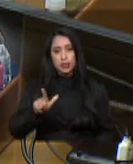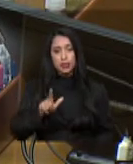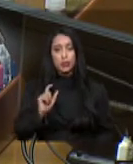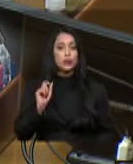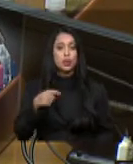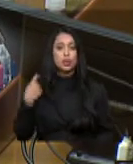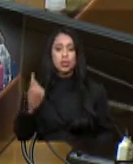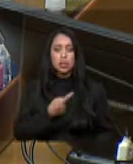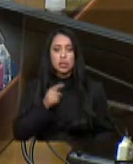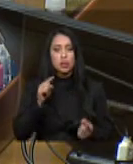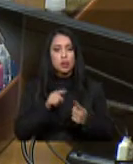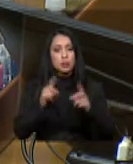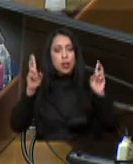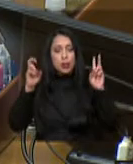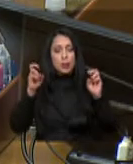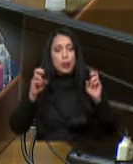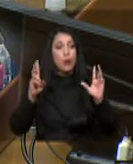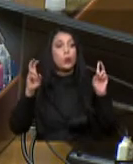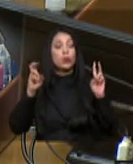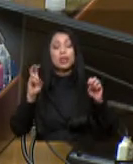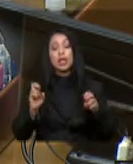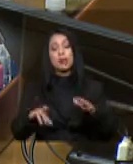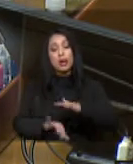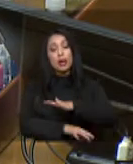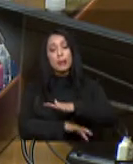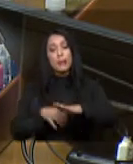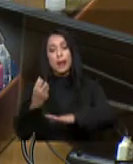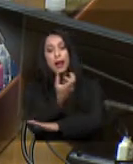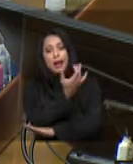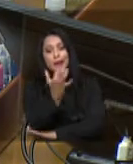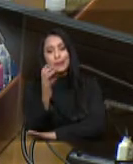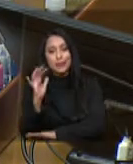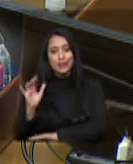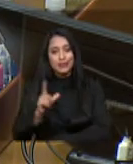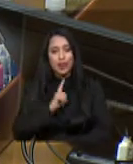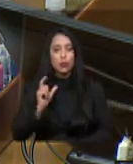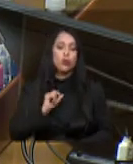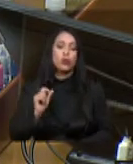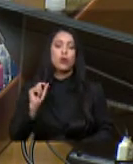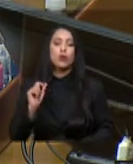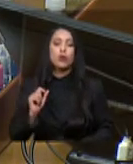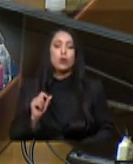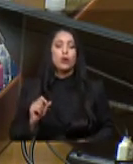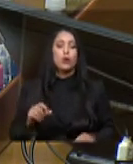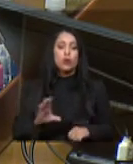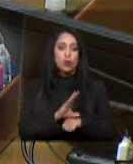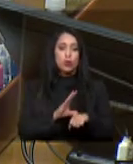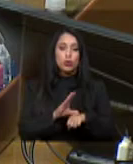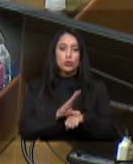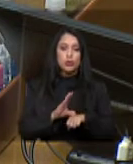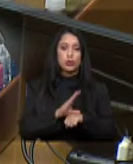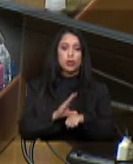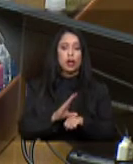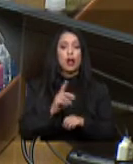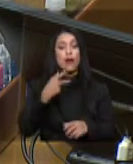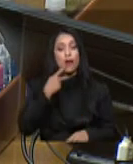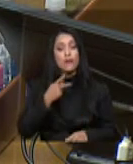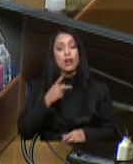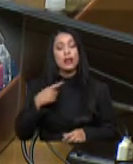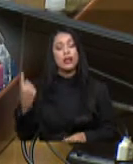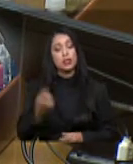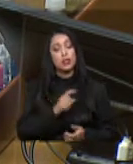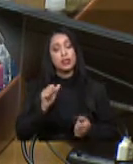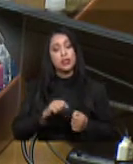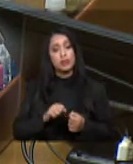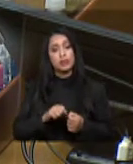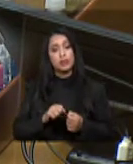no objeto específico, matéria ambiental. Segundo, com previsão constitucional, por isso o tempo todo eu falei que nós estamos fazendo